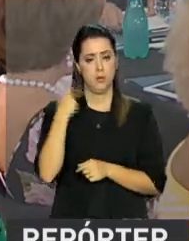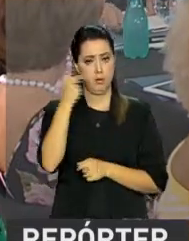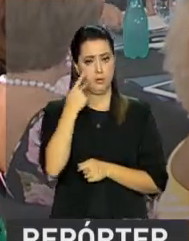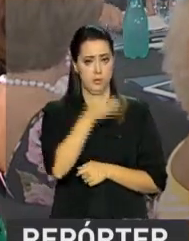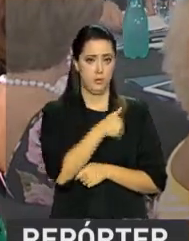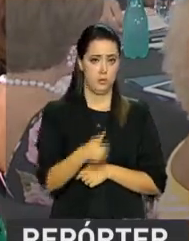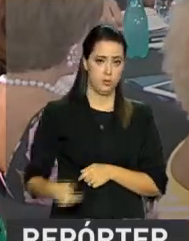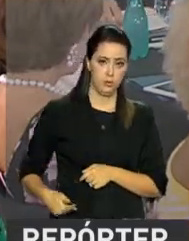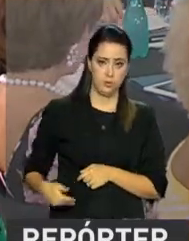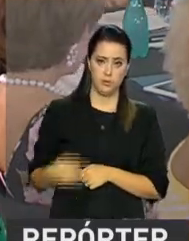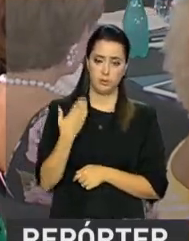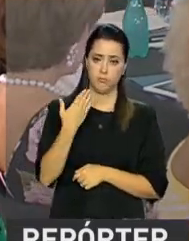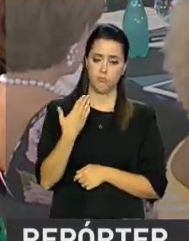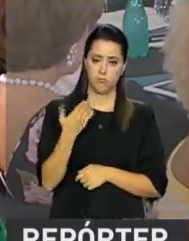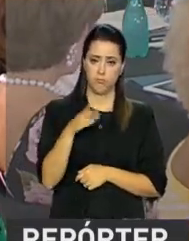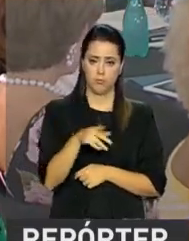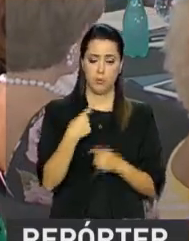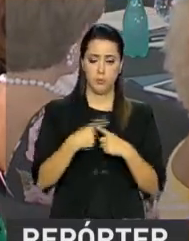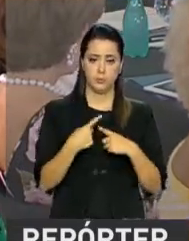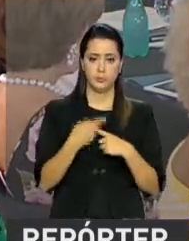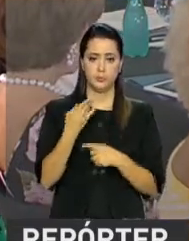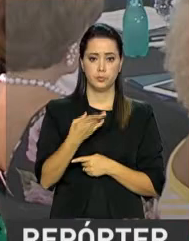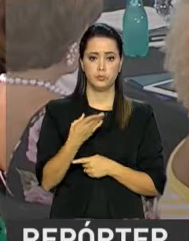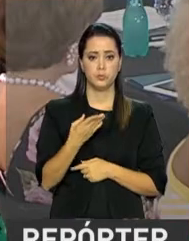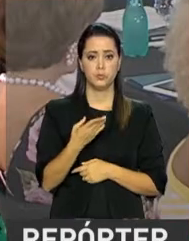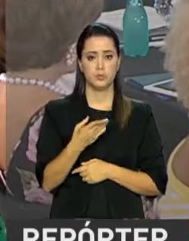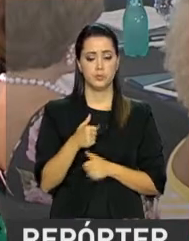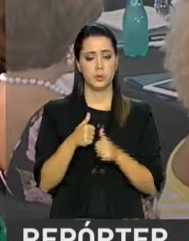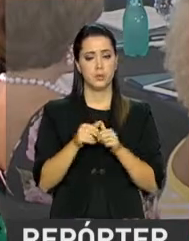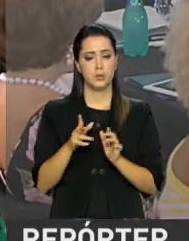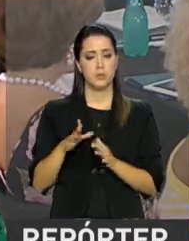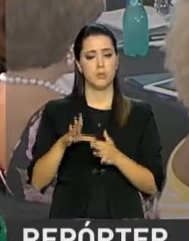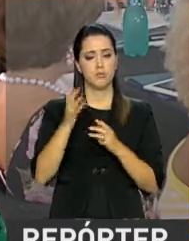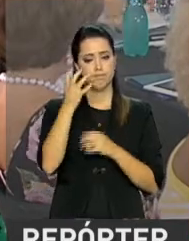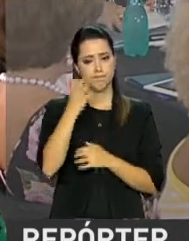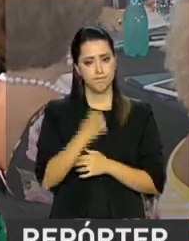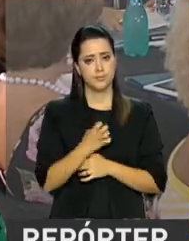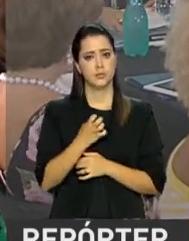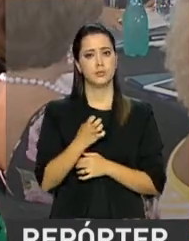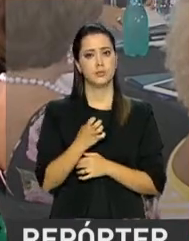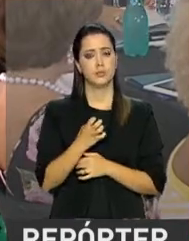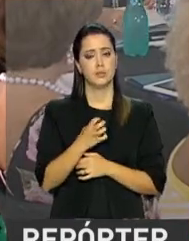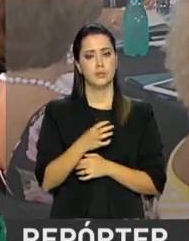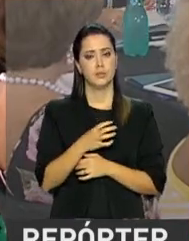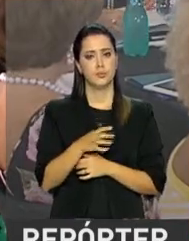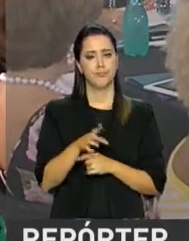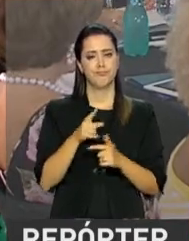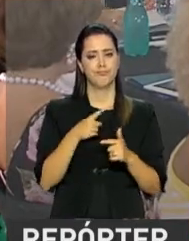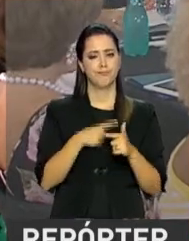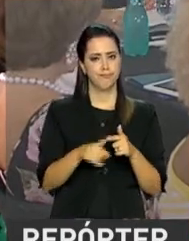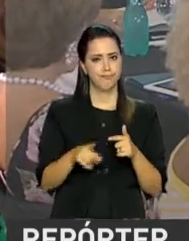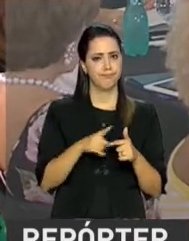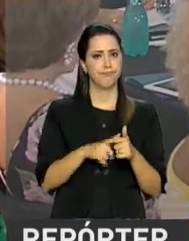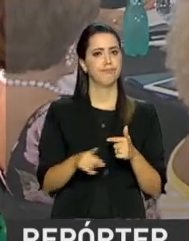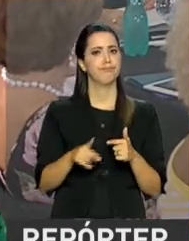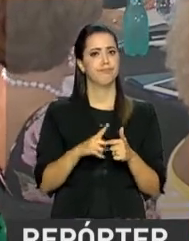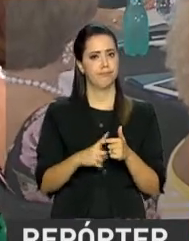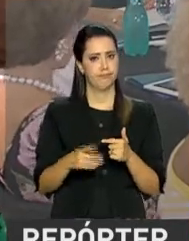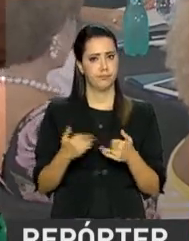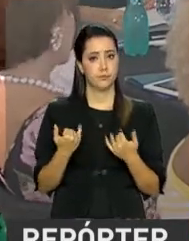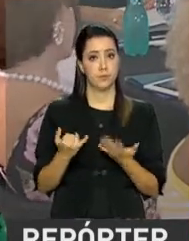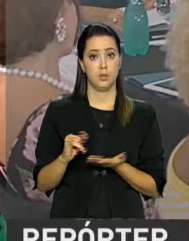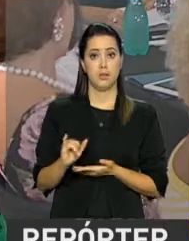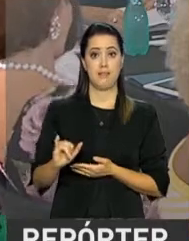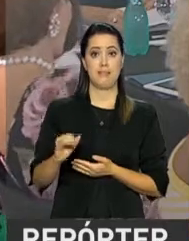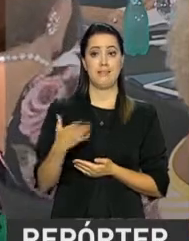políticas públicas, em razão disso, estavam seriamente ameaçadas. Sequer o